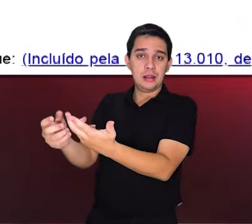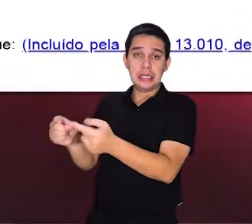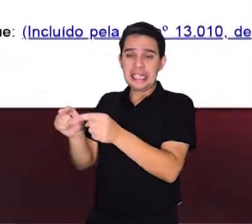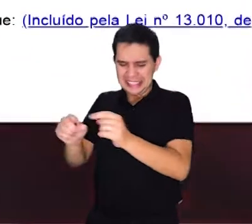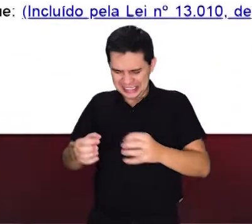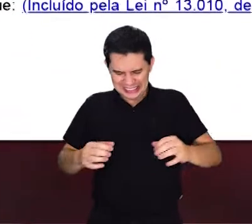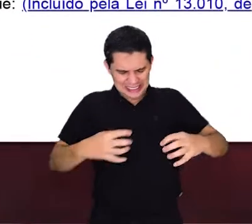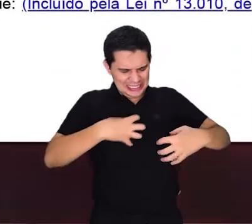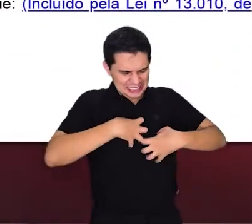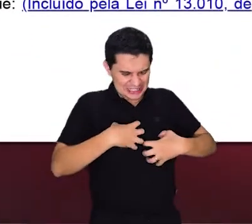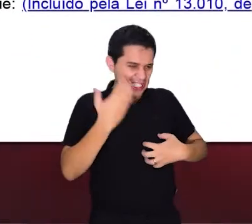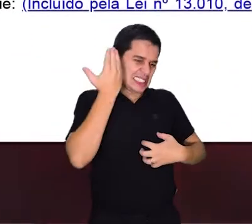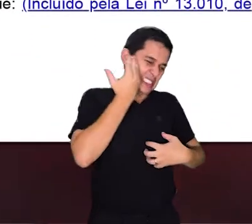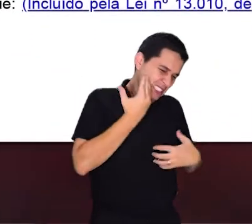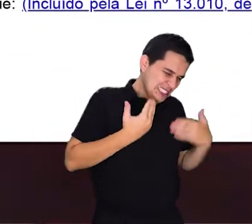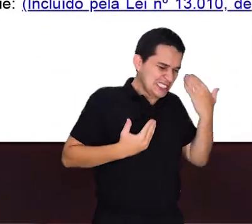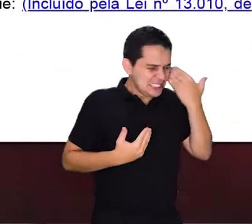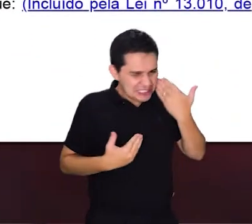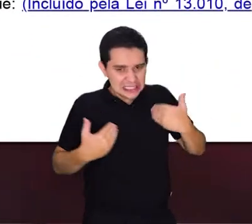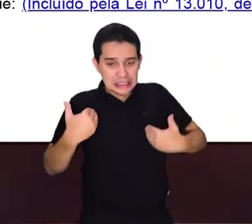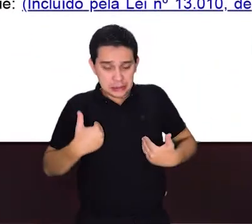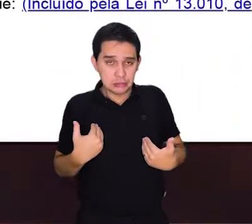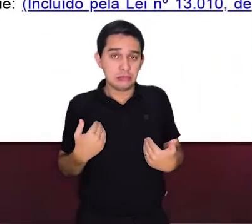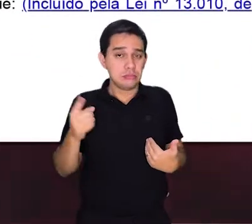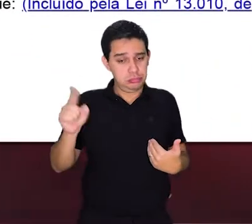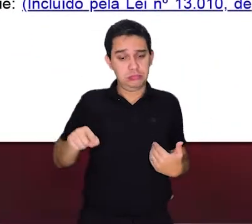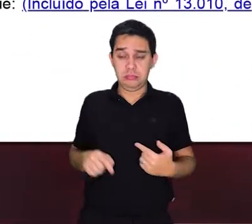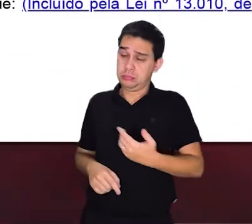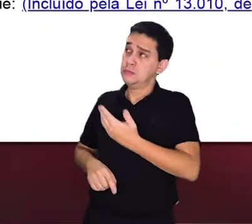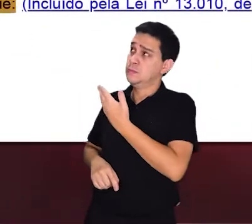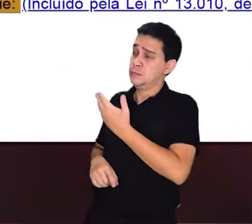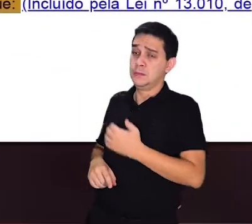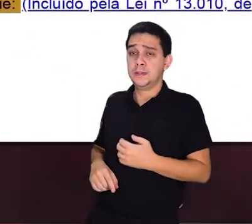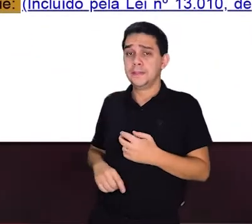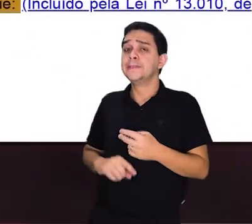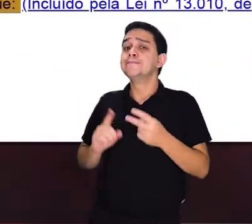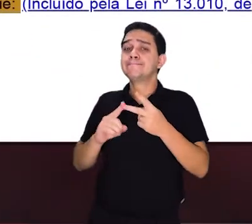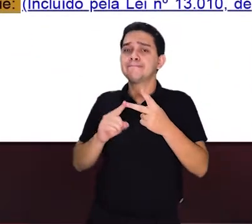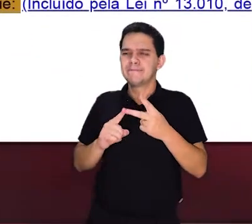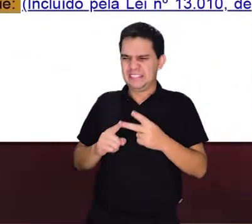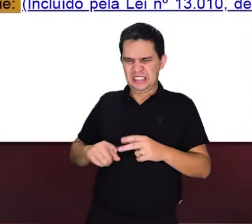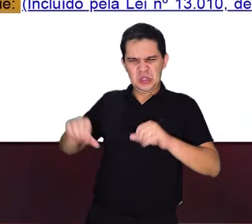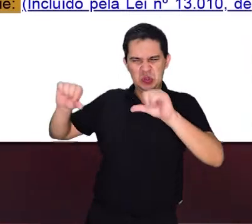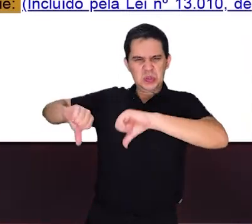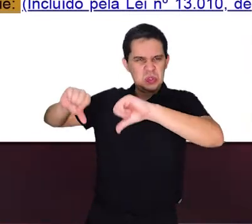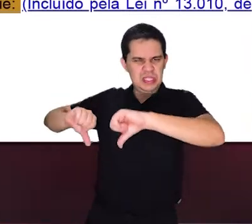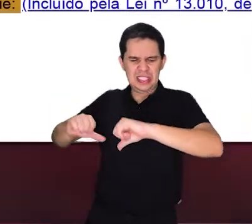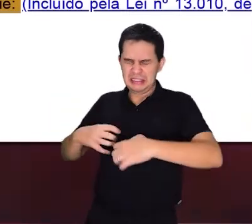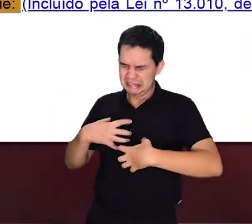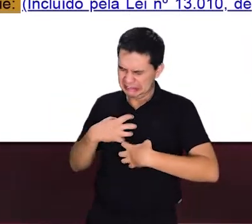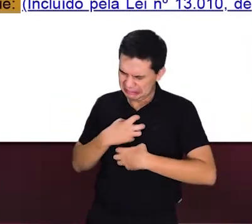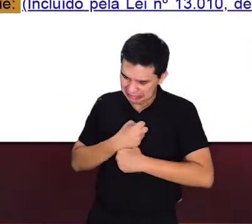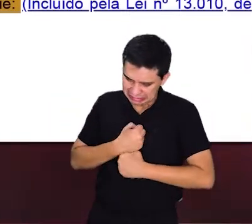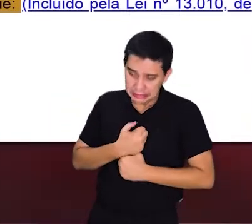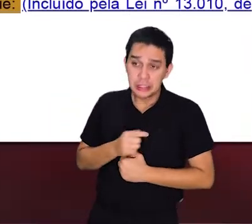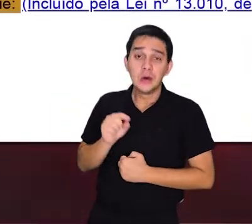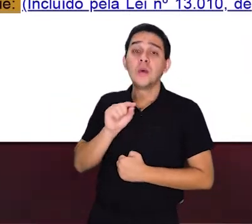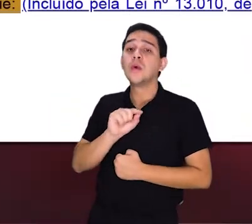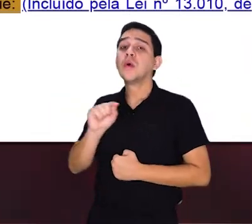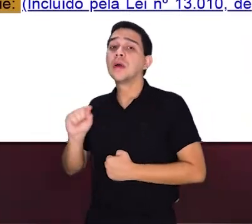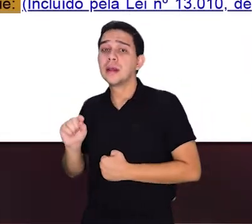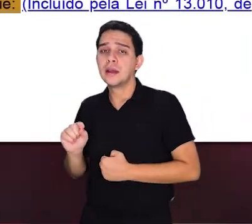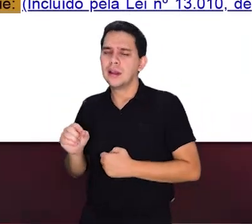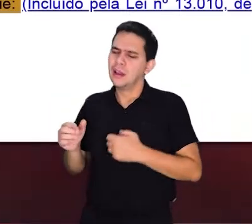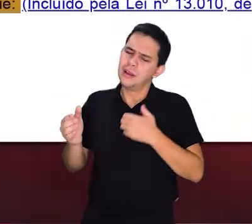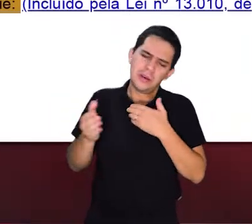em sofrimento físico, lesão. O que ele considera tratamento cruel ou degradante? Qualquer conduta ou